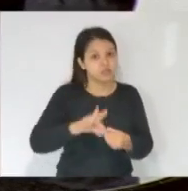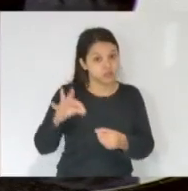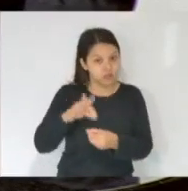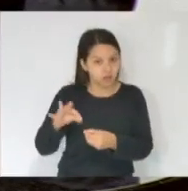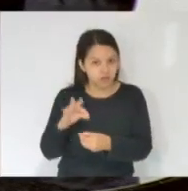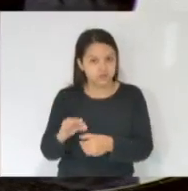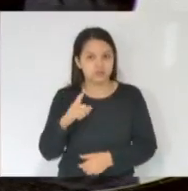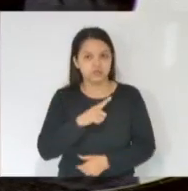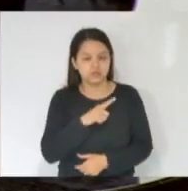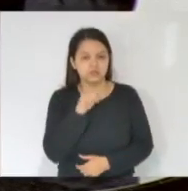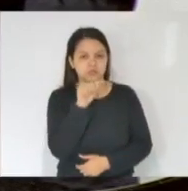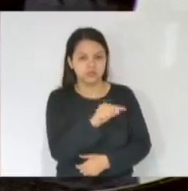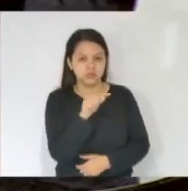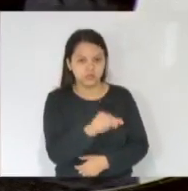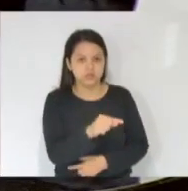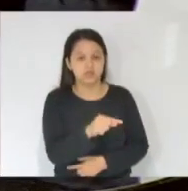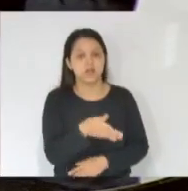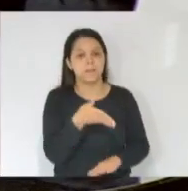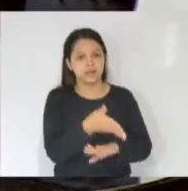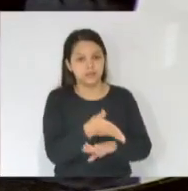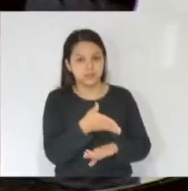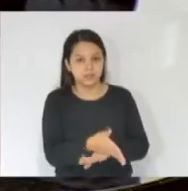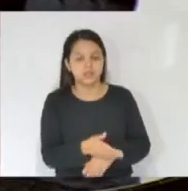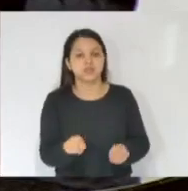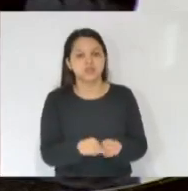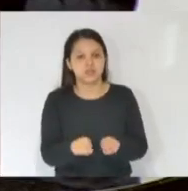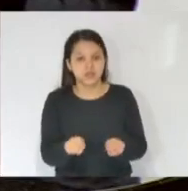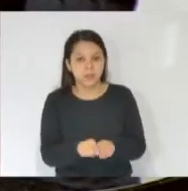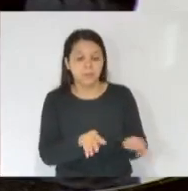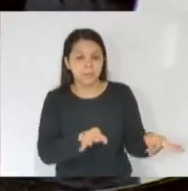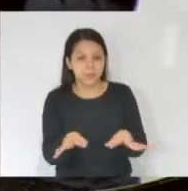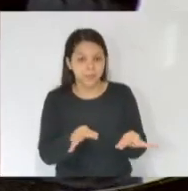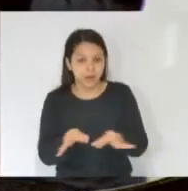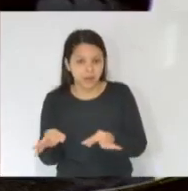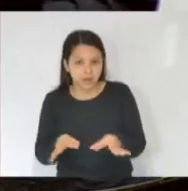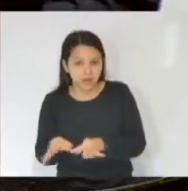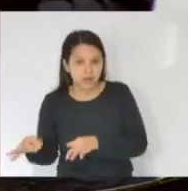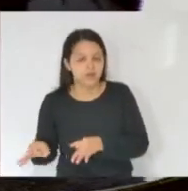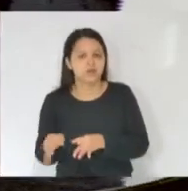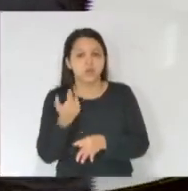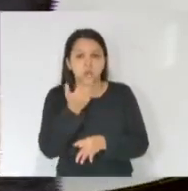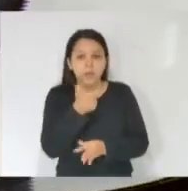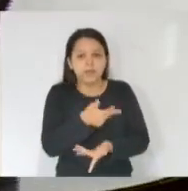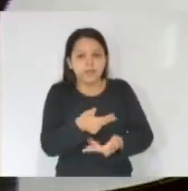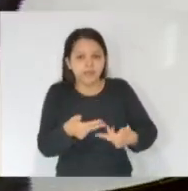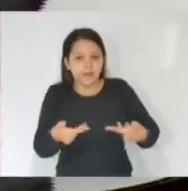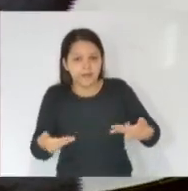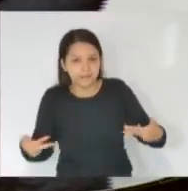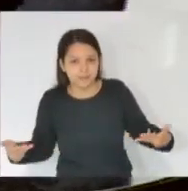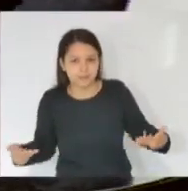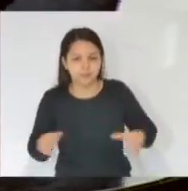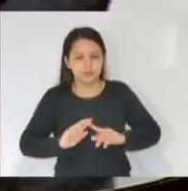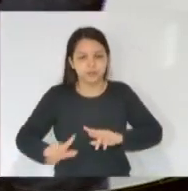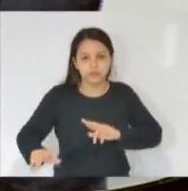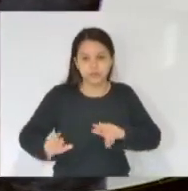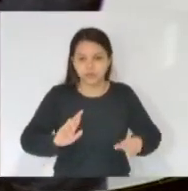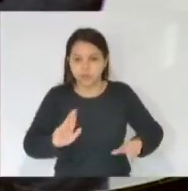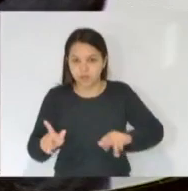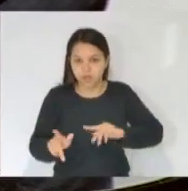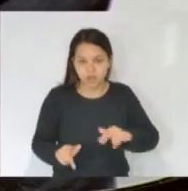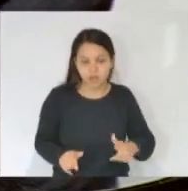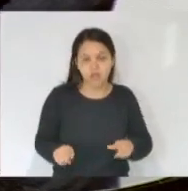ali participando e preparando essas especiarias, que também